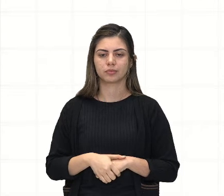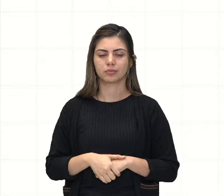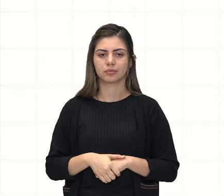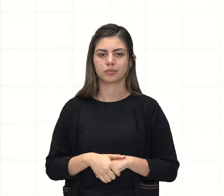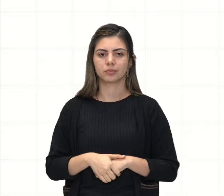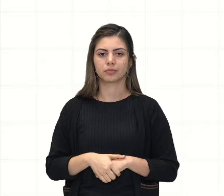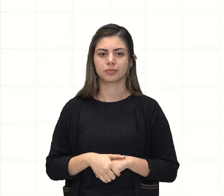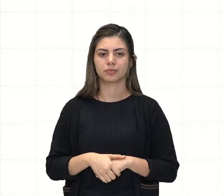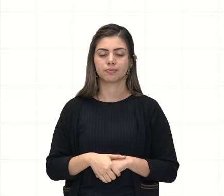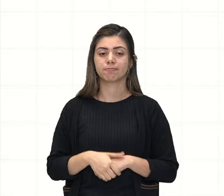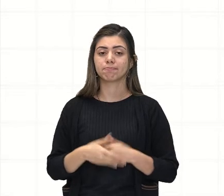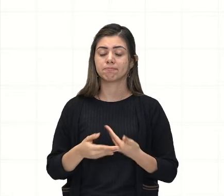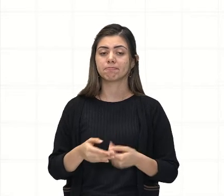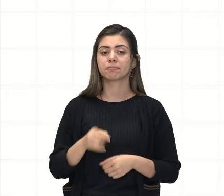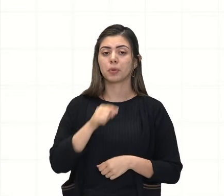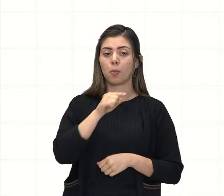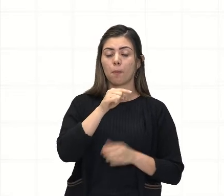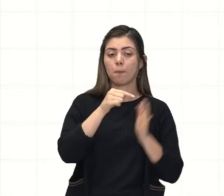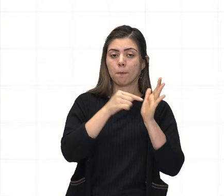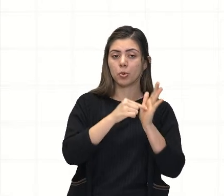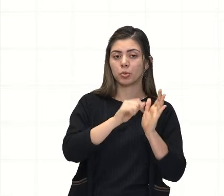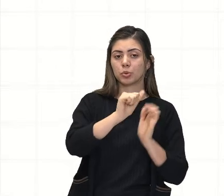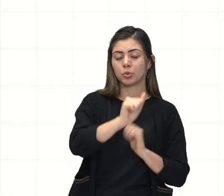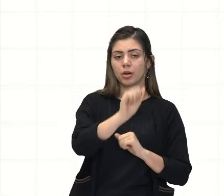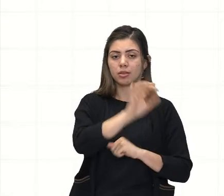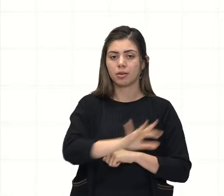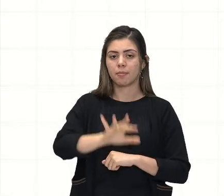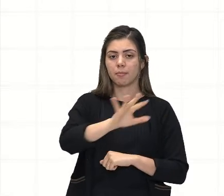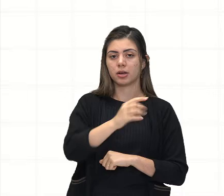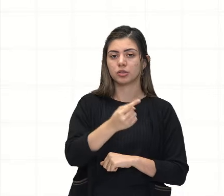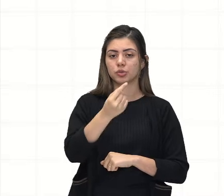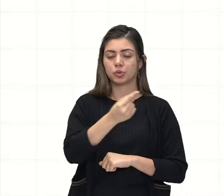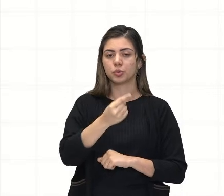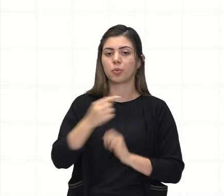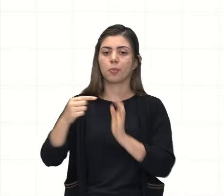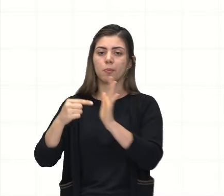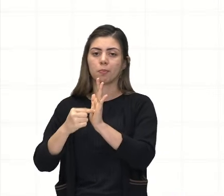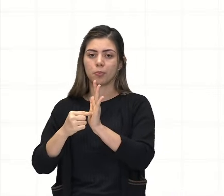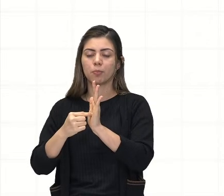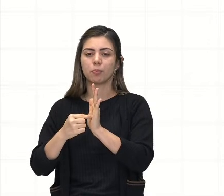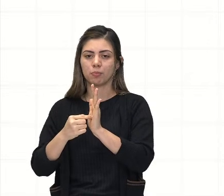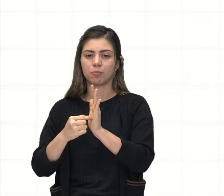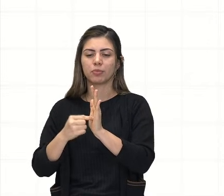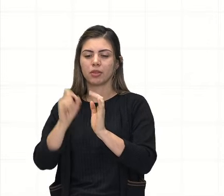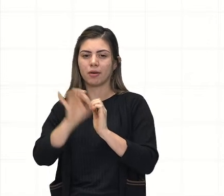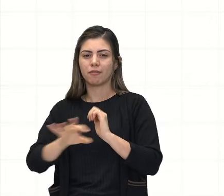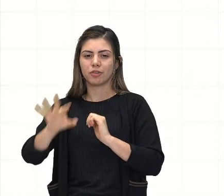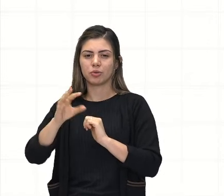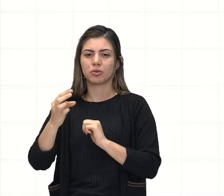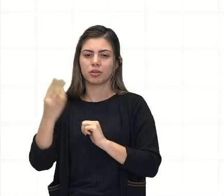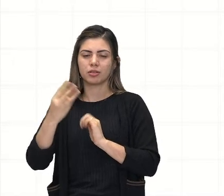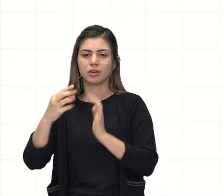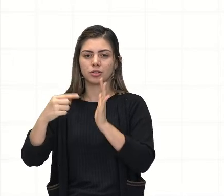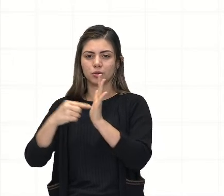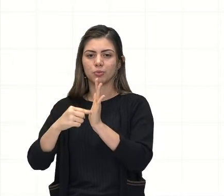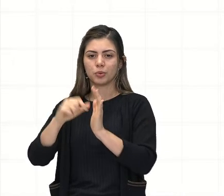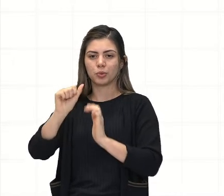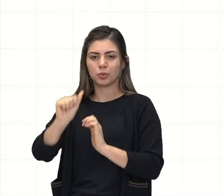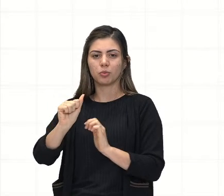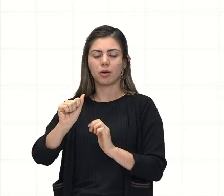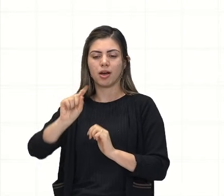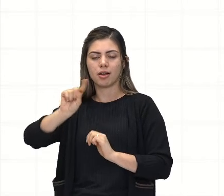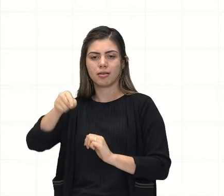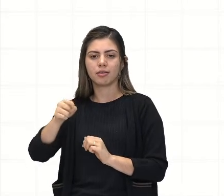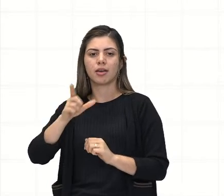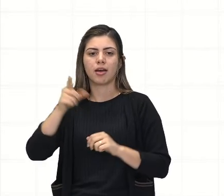Então, ó, o ponto A da figura 1 tem na figura 3 o ponto A' como seu correspondente. Além disso, o ponto A está a